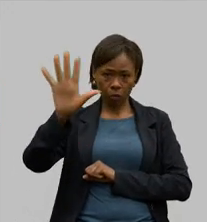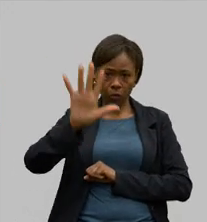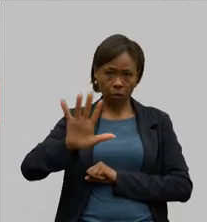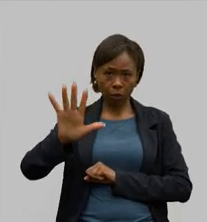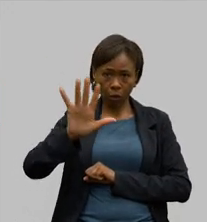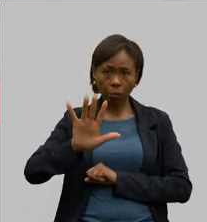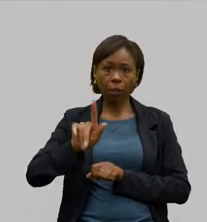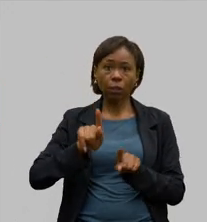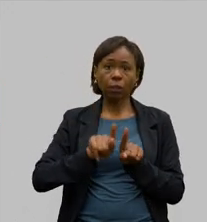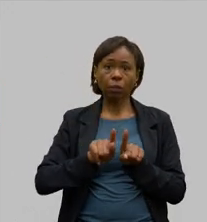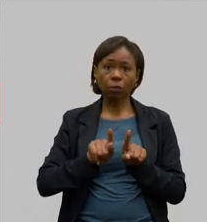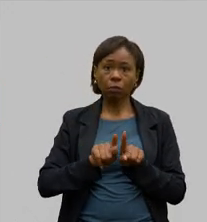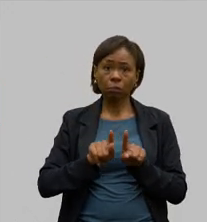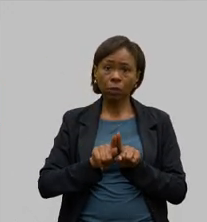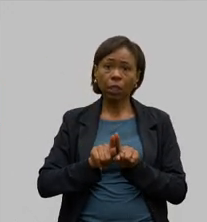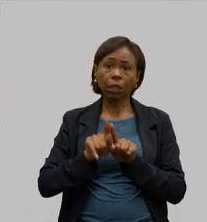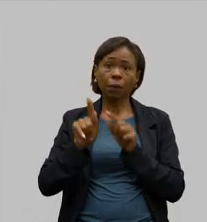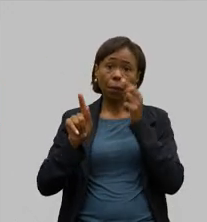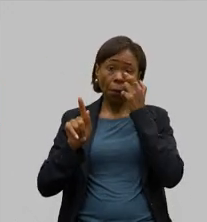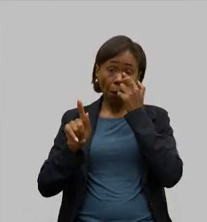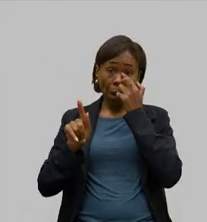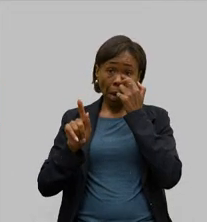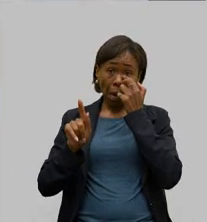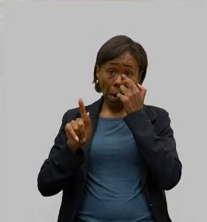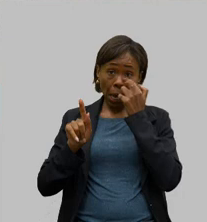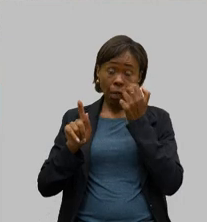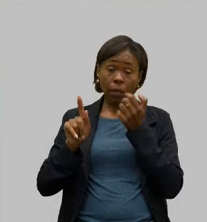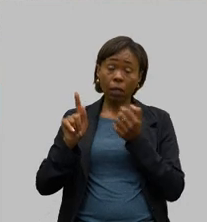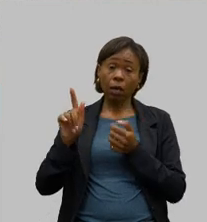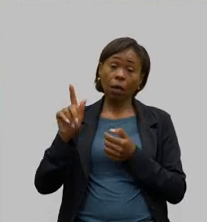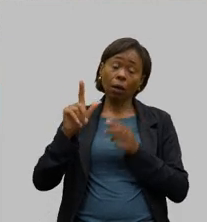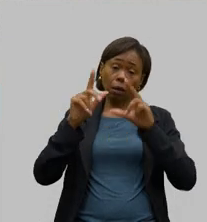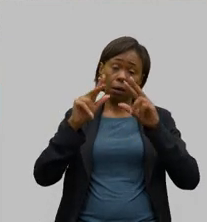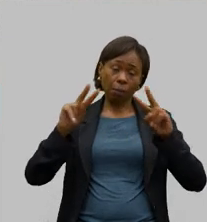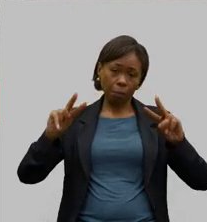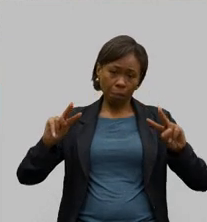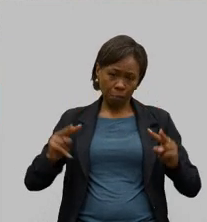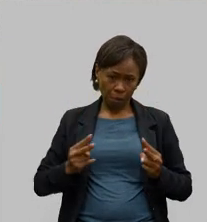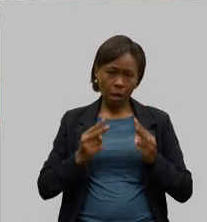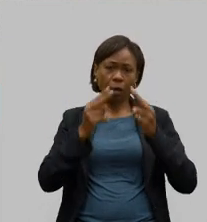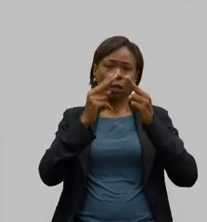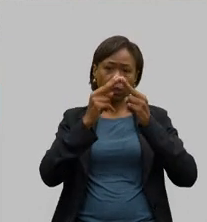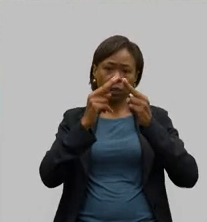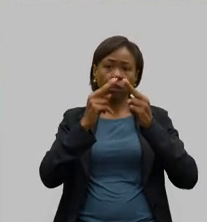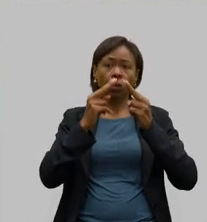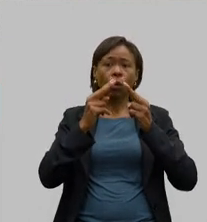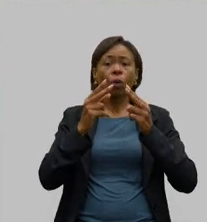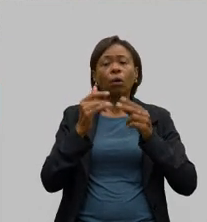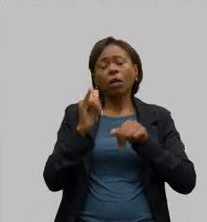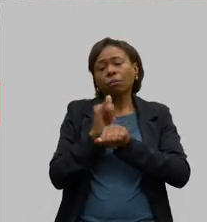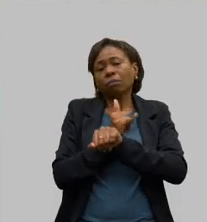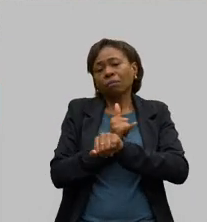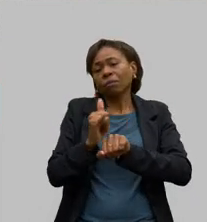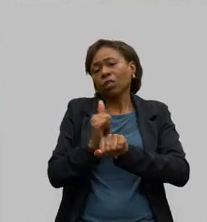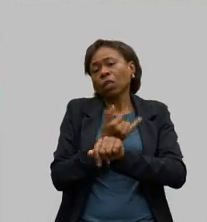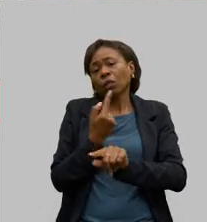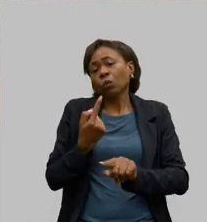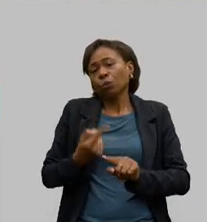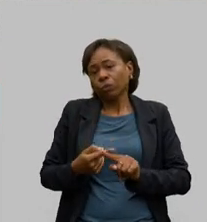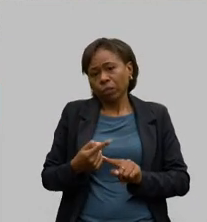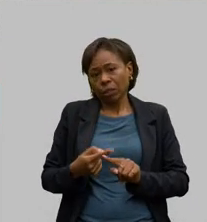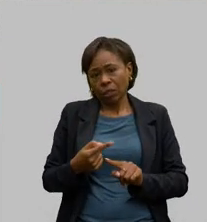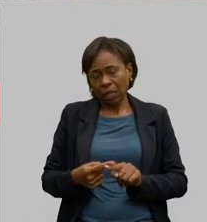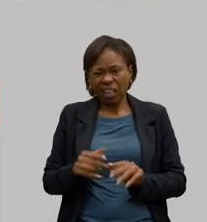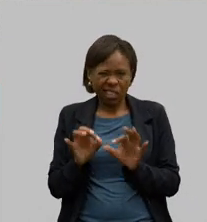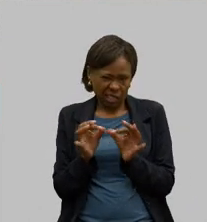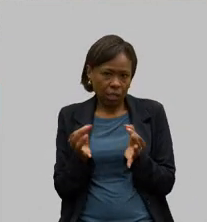internacional em Paris e Londres eh Paris por uma estratégia muito simples eh mas também que eu acho que vai